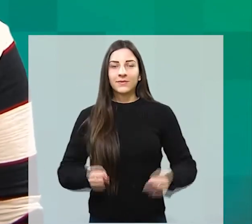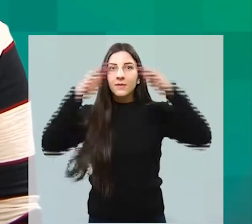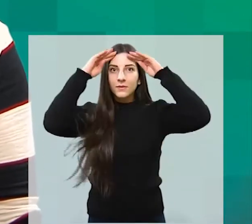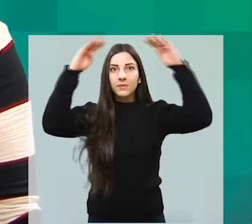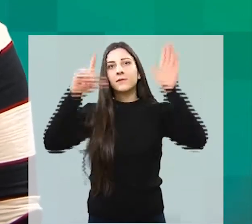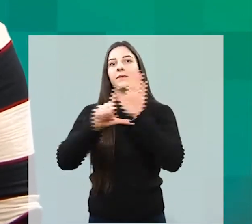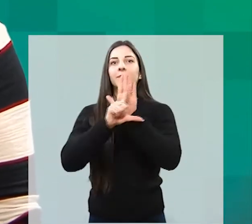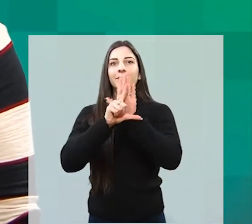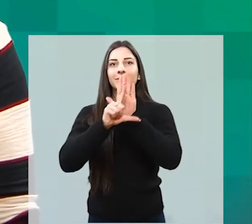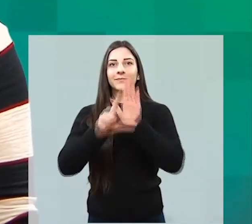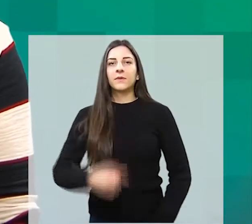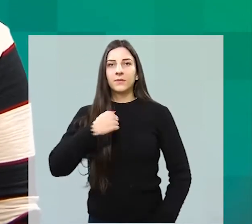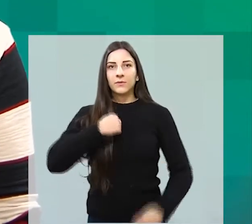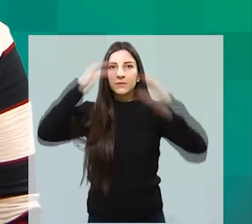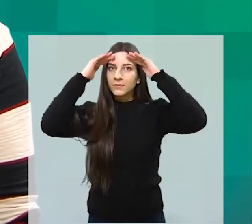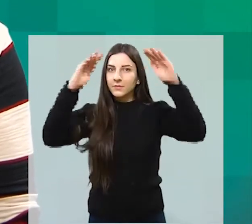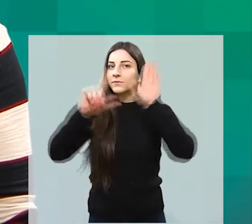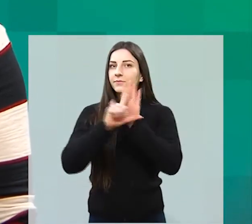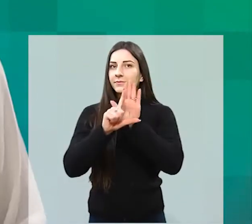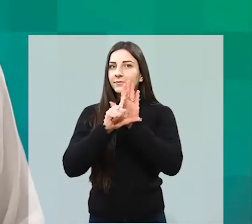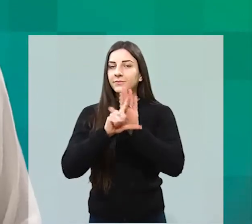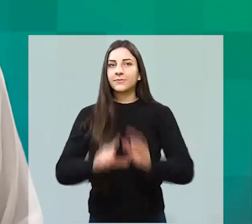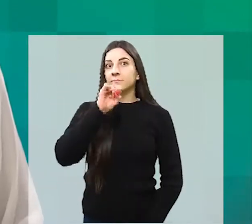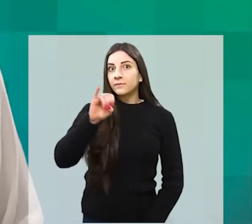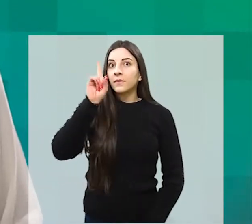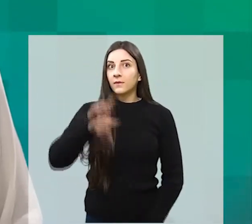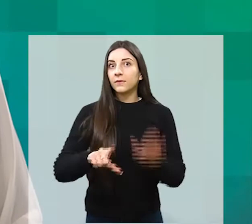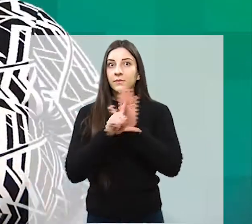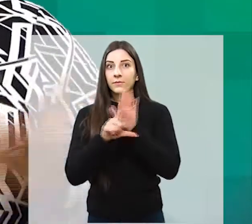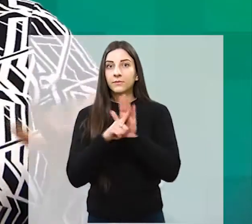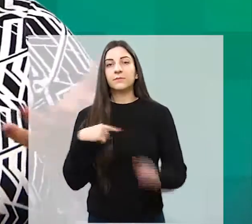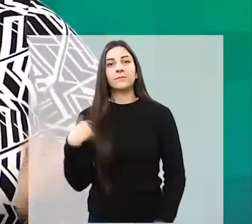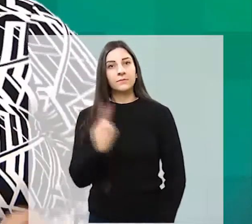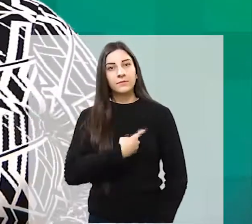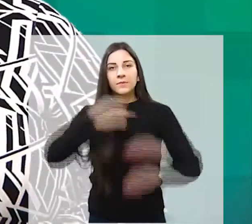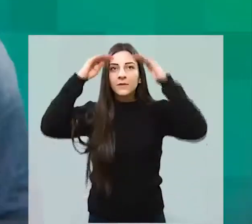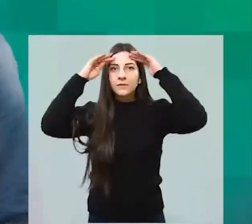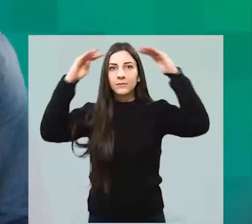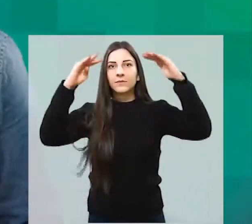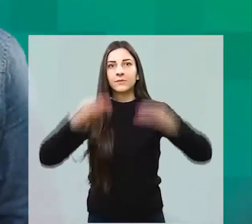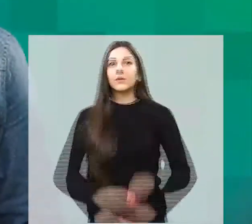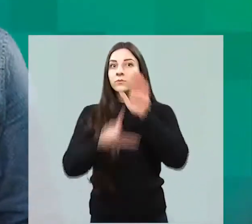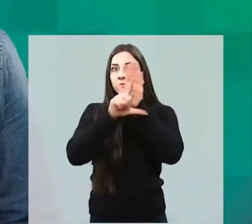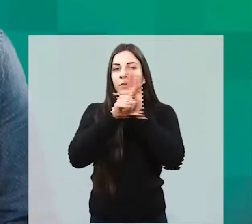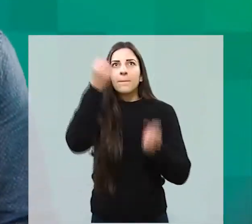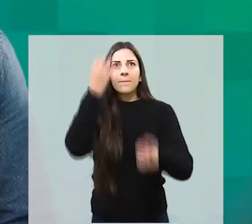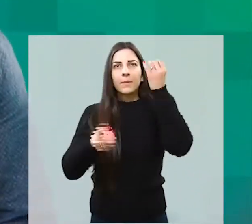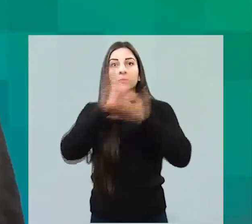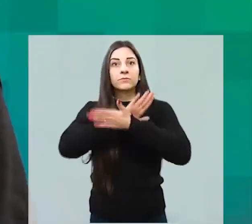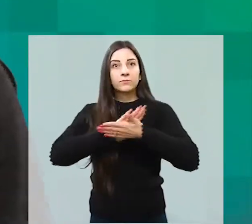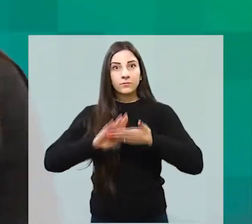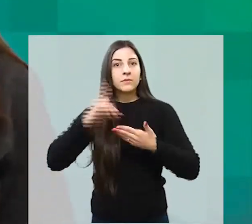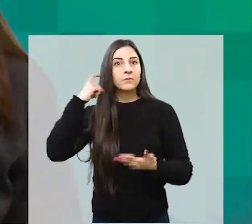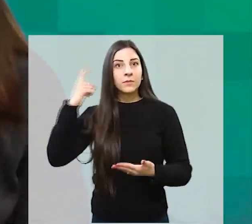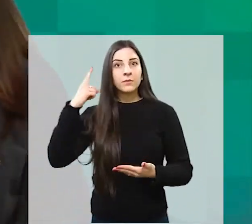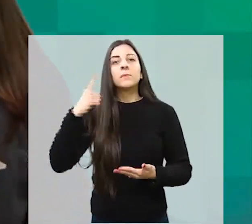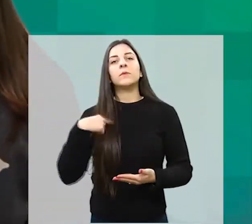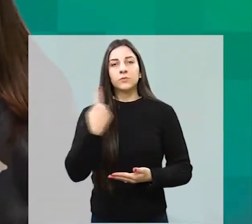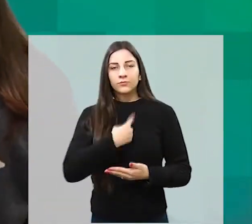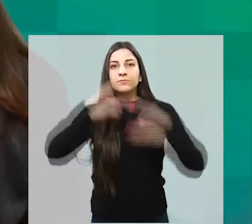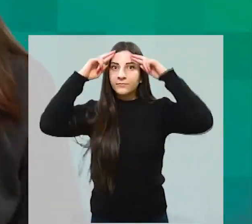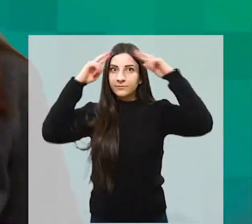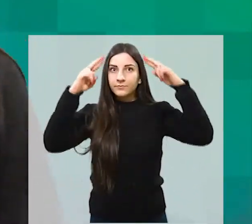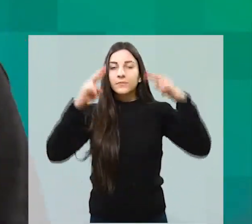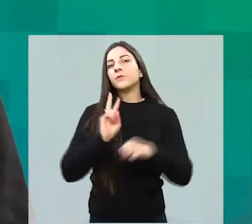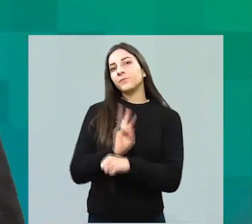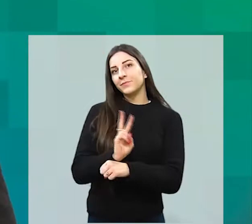de artifício barulhentos não podem mais. Não pode. Respeite a lei. Se é lei, temos que respeitar. Lei dos fogos sem